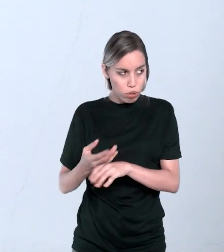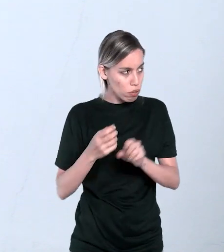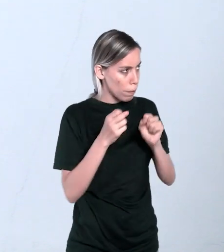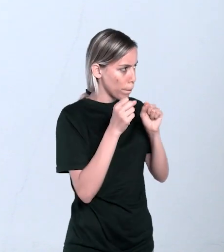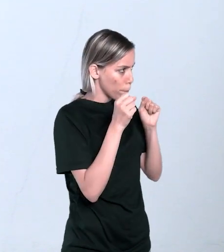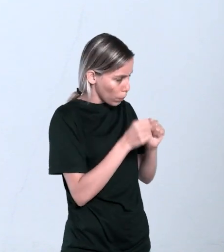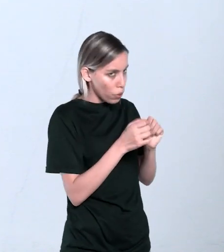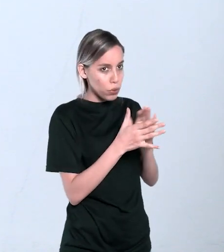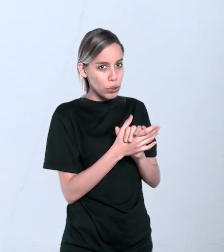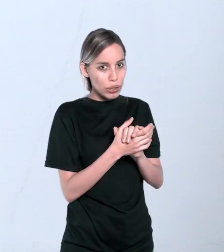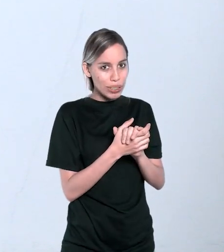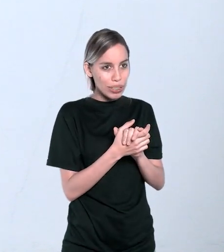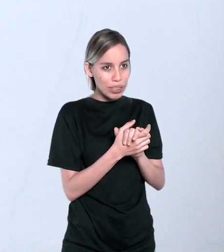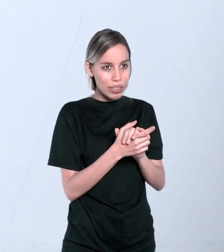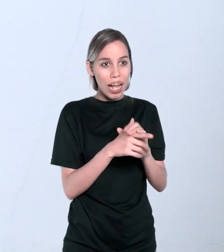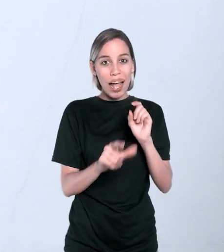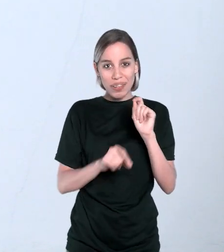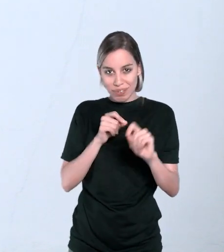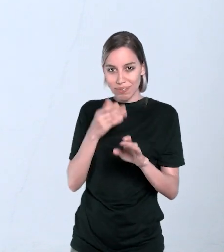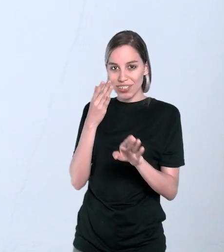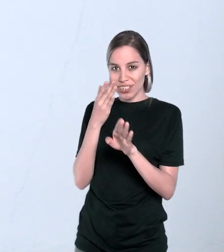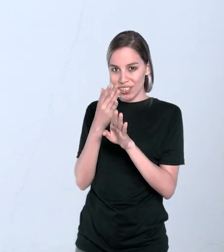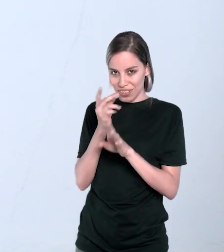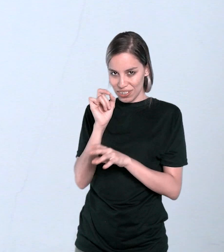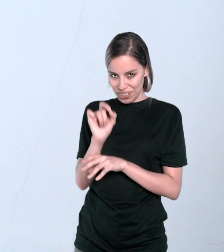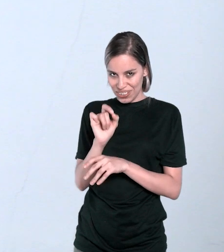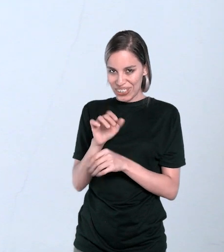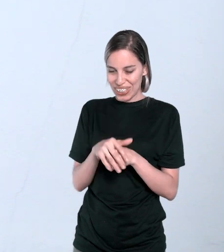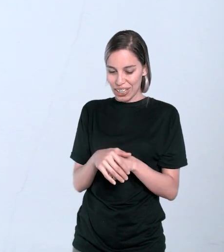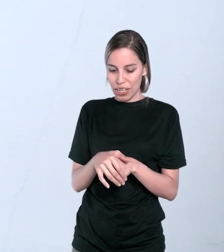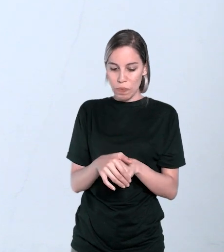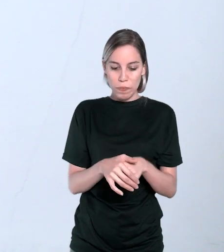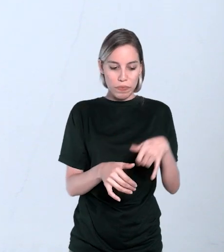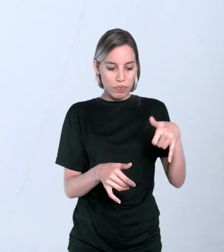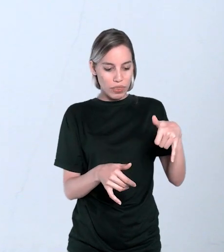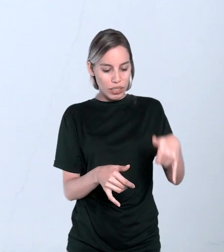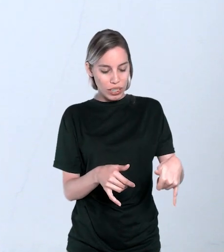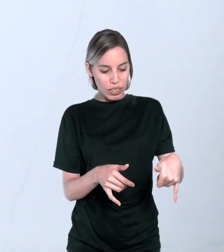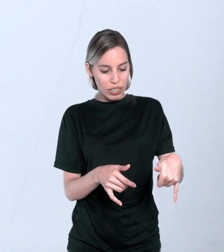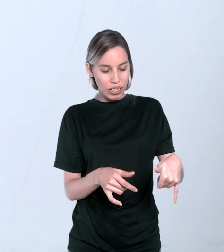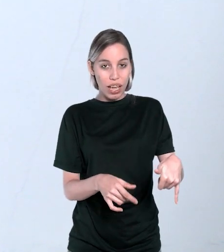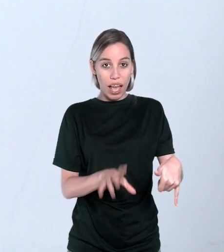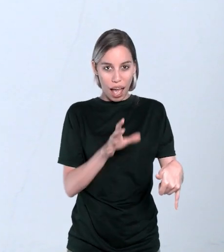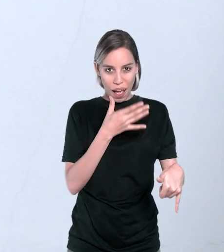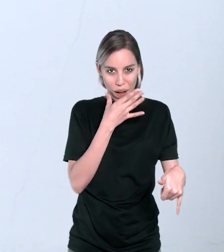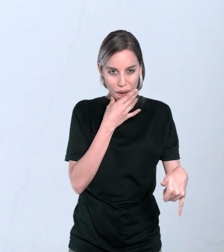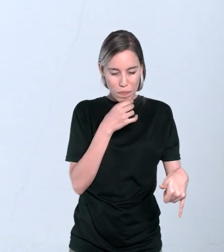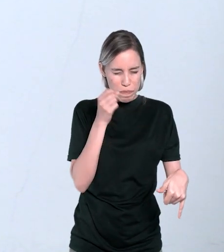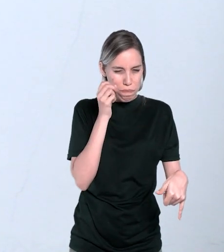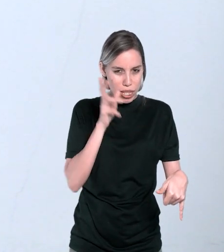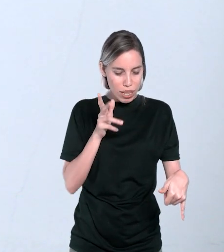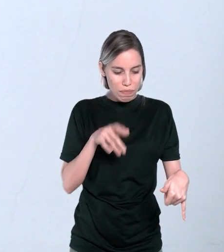secretária eletrônica dele era ele mesmo. Tocava o telefone, ele atendia e falou, alô, aqui quem fala é Milor Fernandes, pode deixar seu recado lá para o